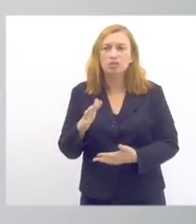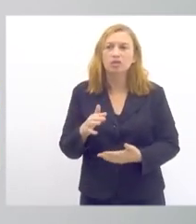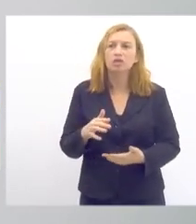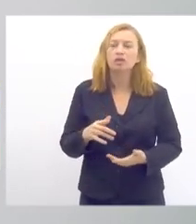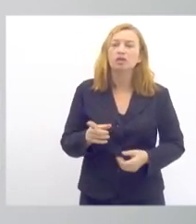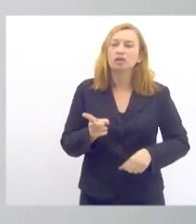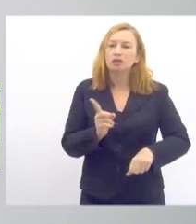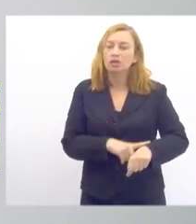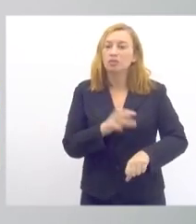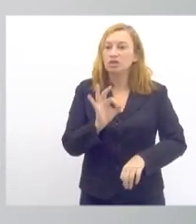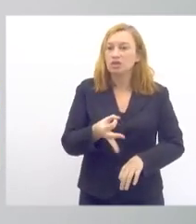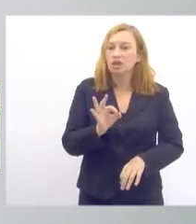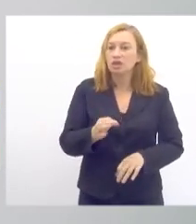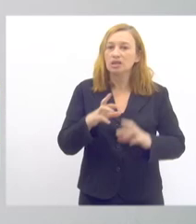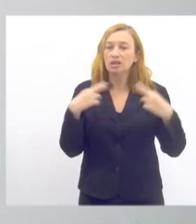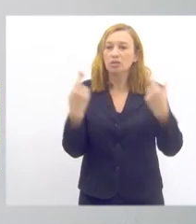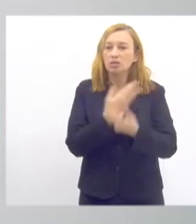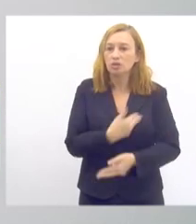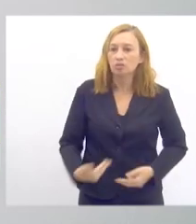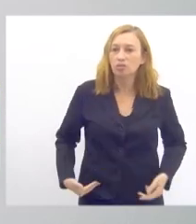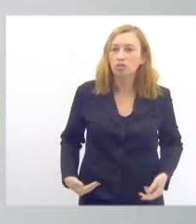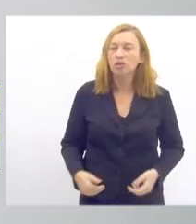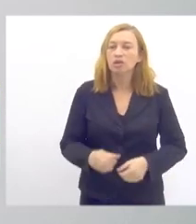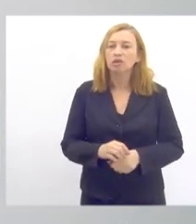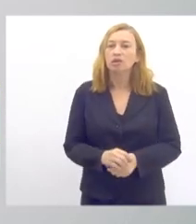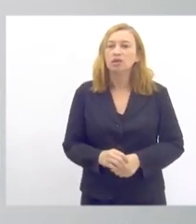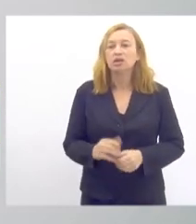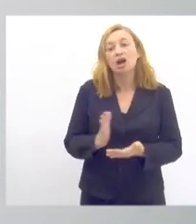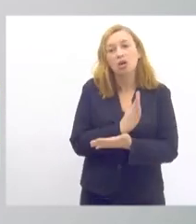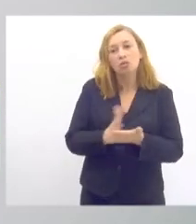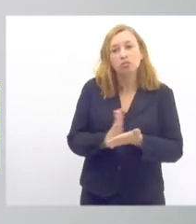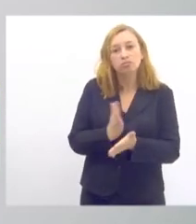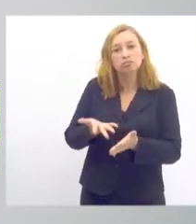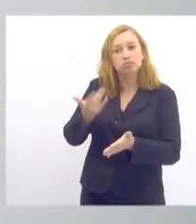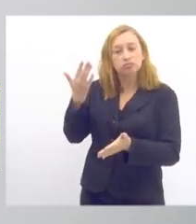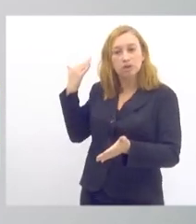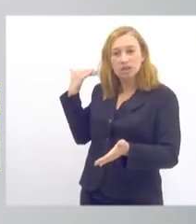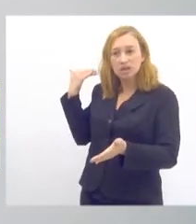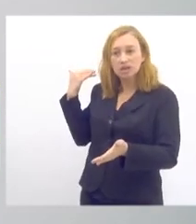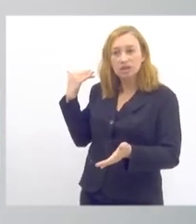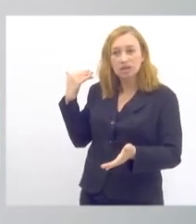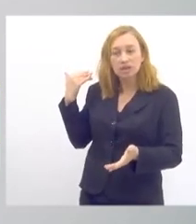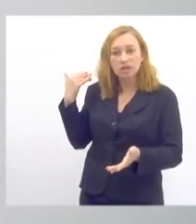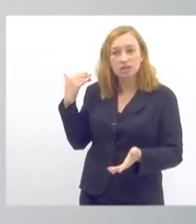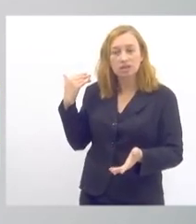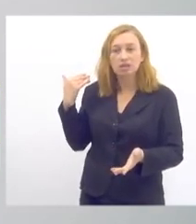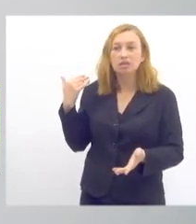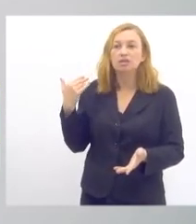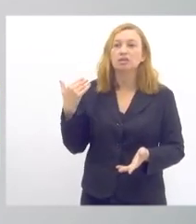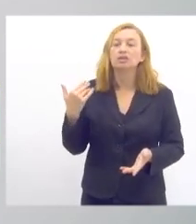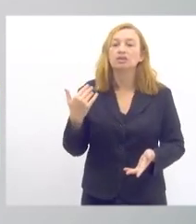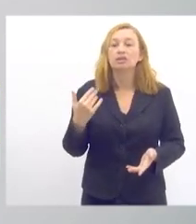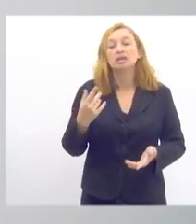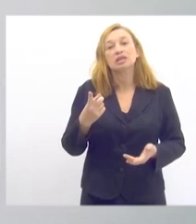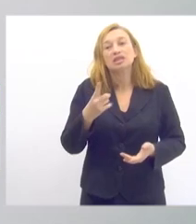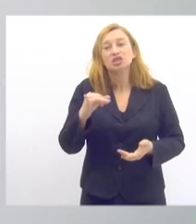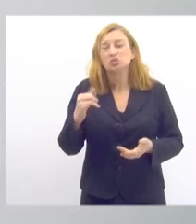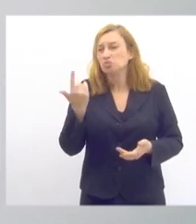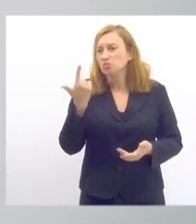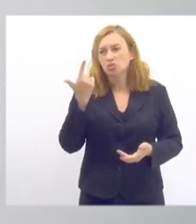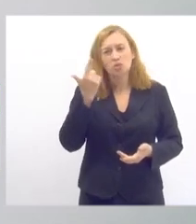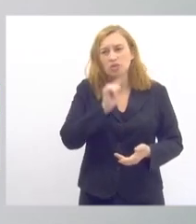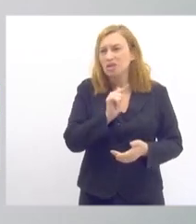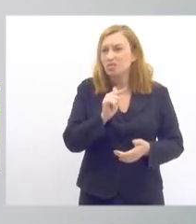Aliás, eu destaco que essa audiência pública aqui, ela seria algumas semanas atrás. Houve aí um problema de datas que a gente não conseguiu